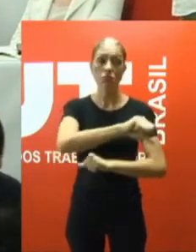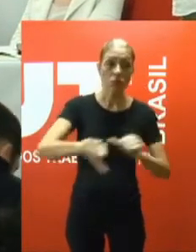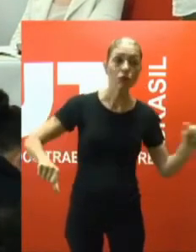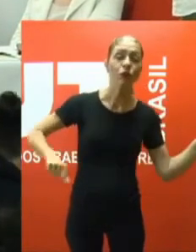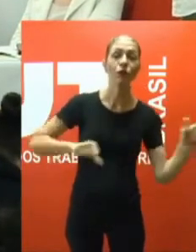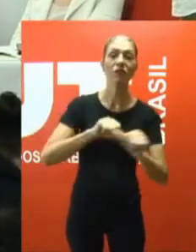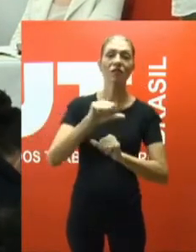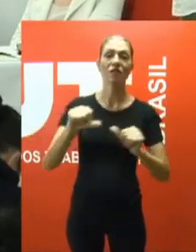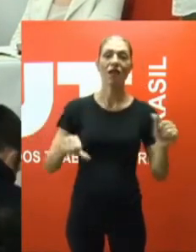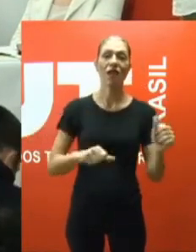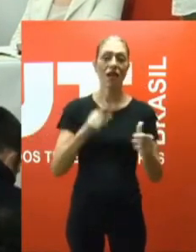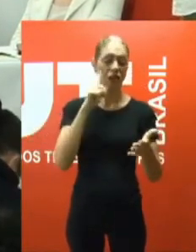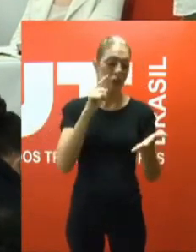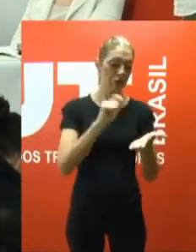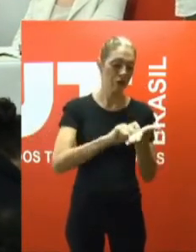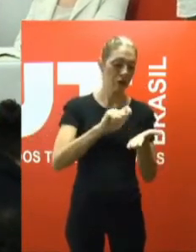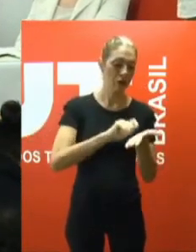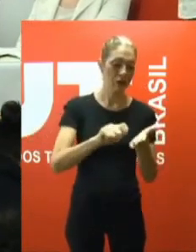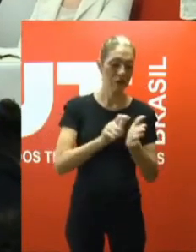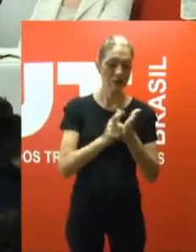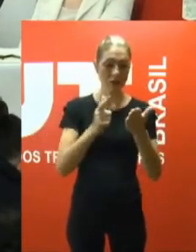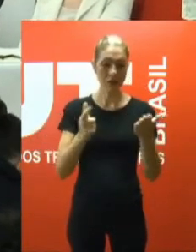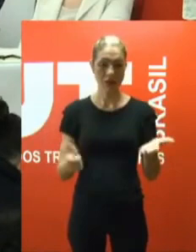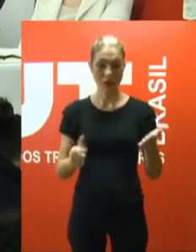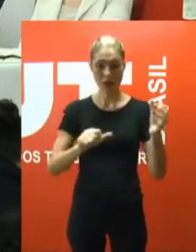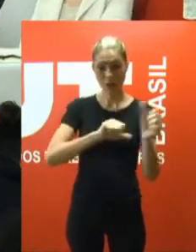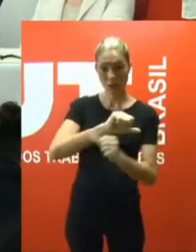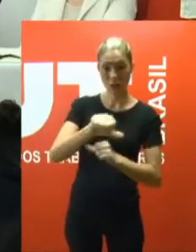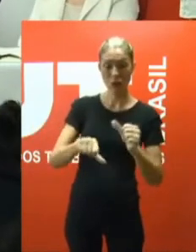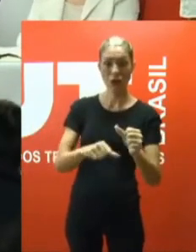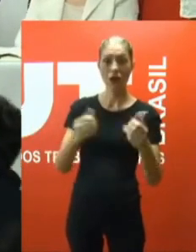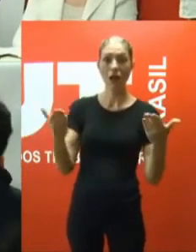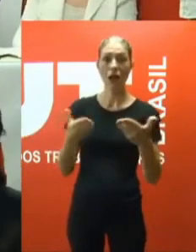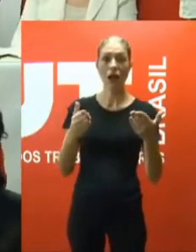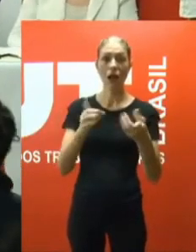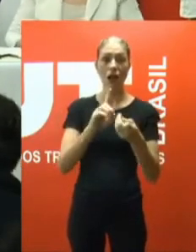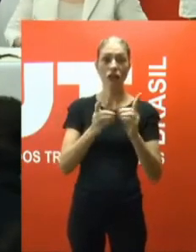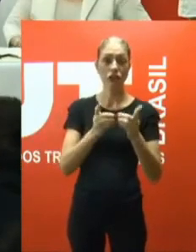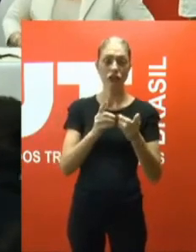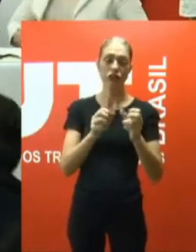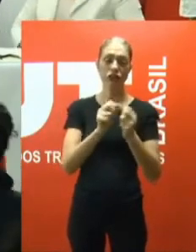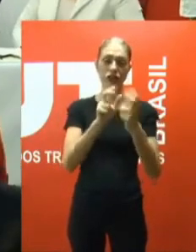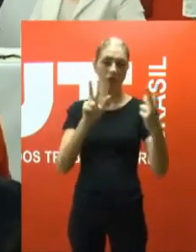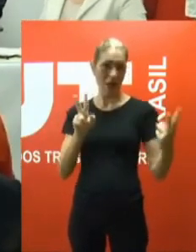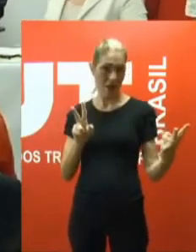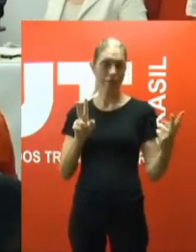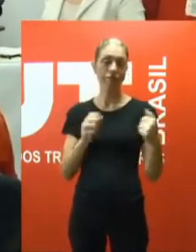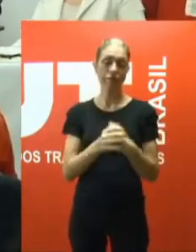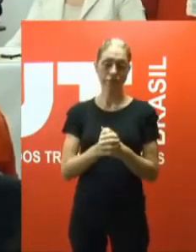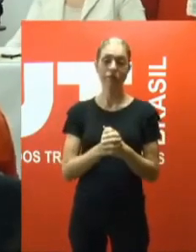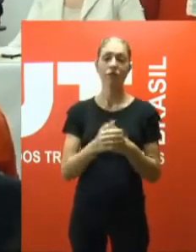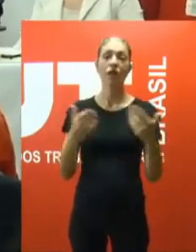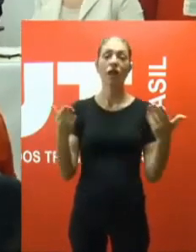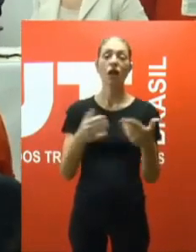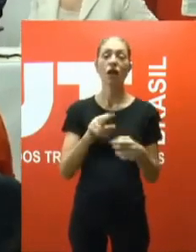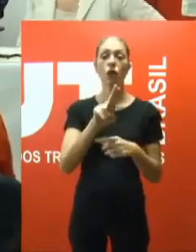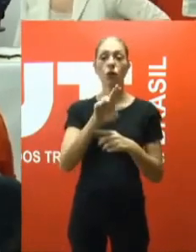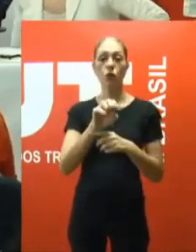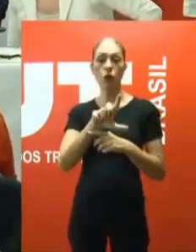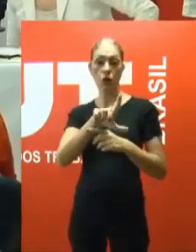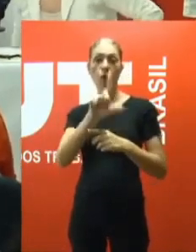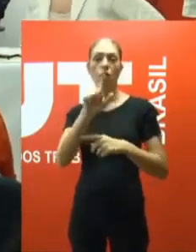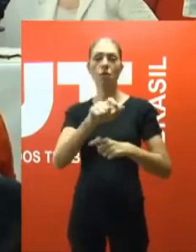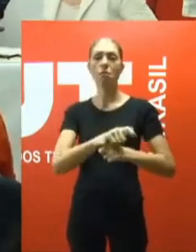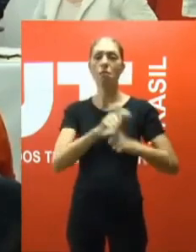sabe, do jornal escrito para, sabe, a internet. E hoje o UOL é o maior portal